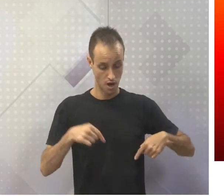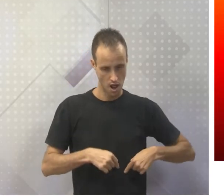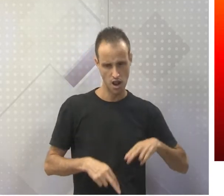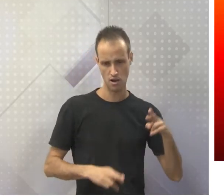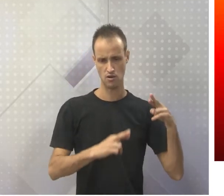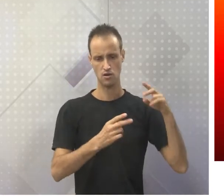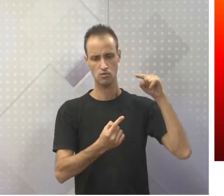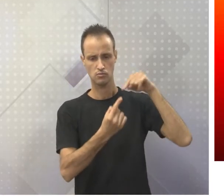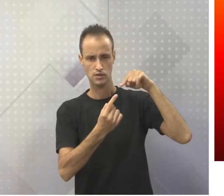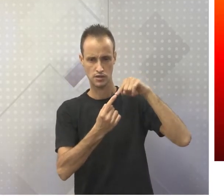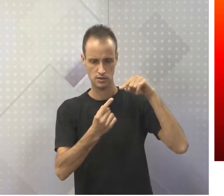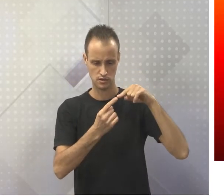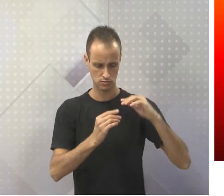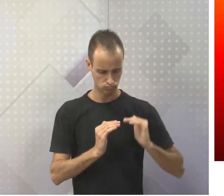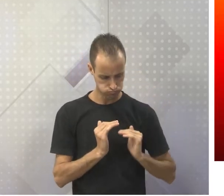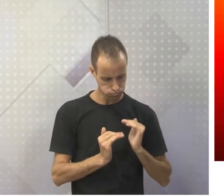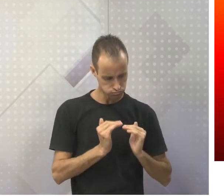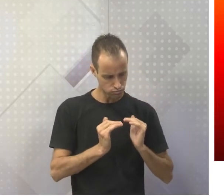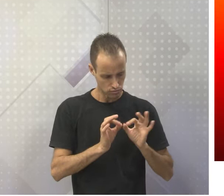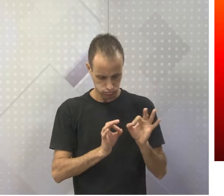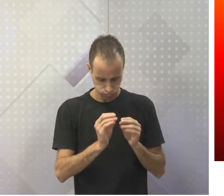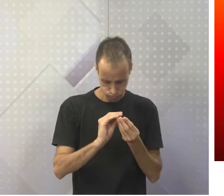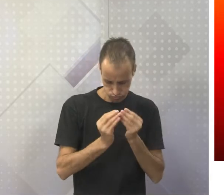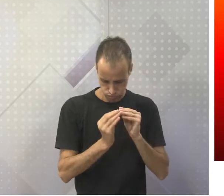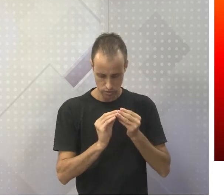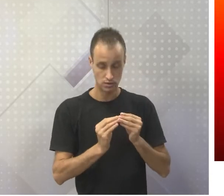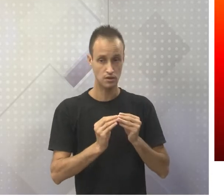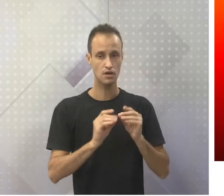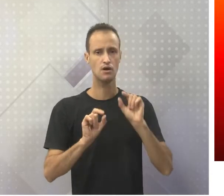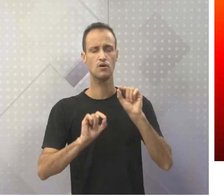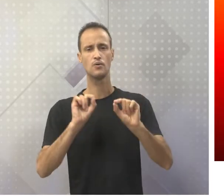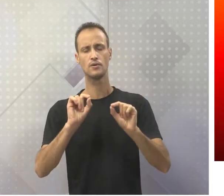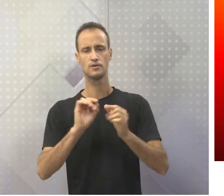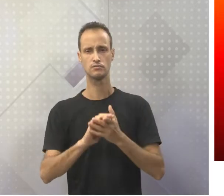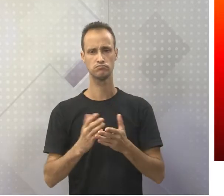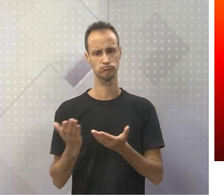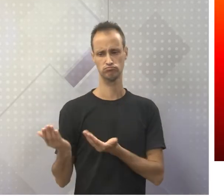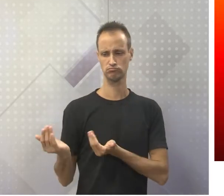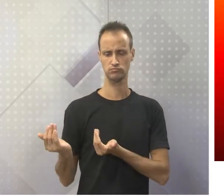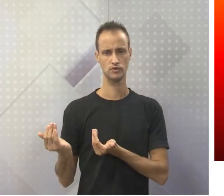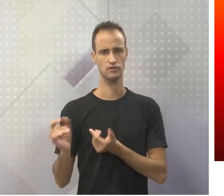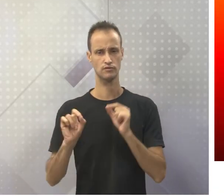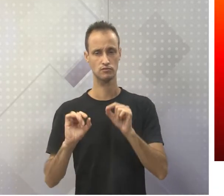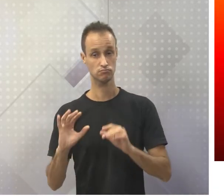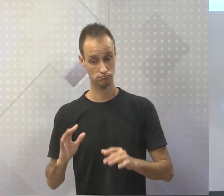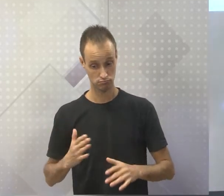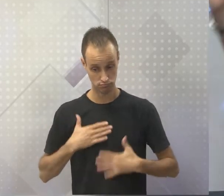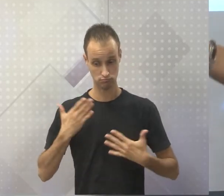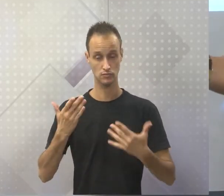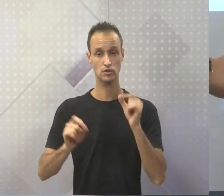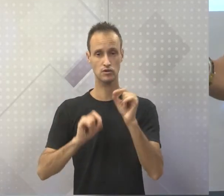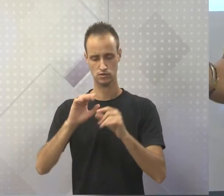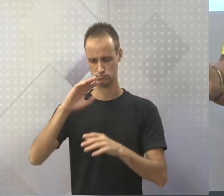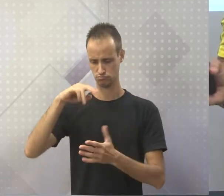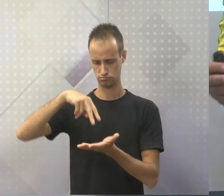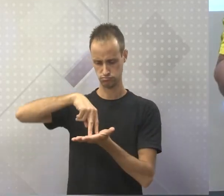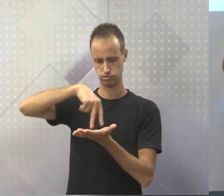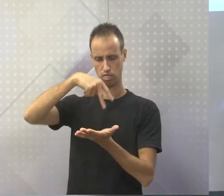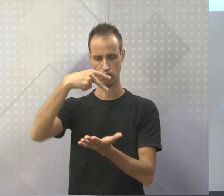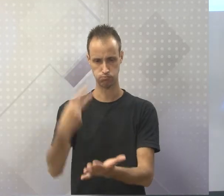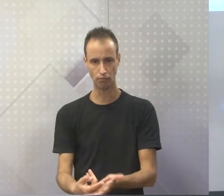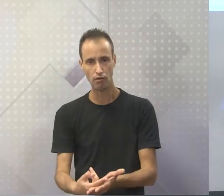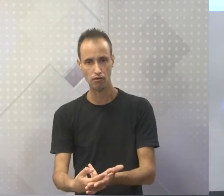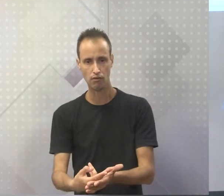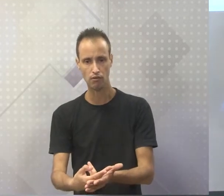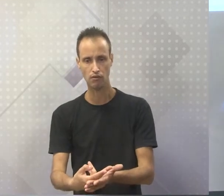Se desenvolve na infância, de 9 a 11 anos, ser um boyzinho, pirralhinho, tranquilo. De repente, desmaia.